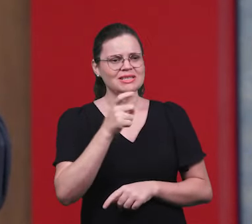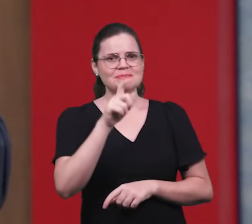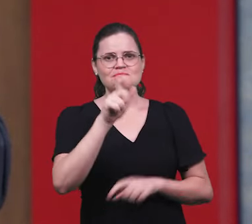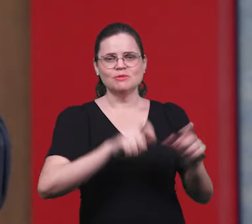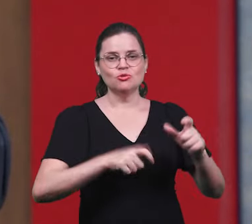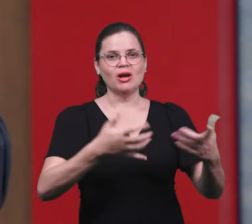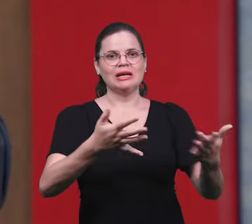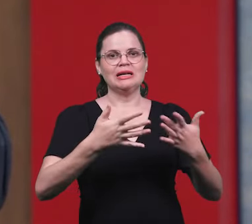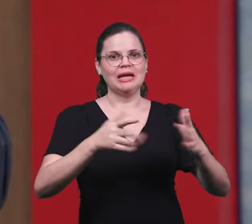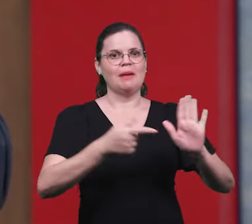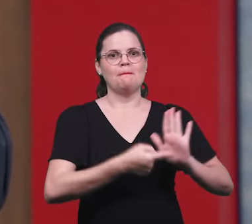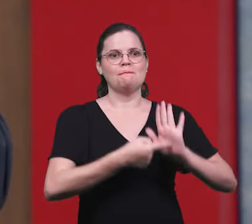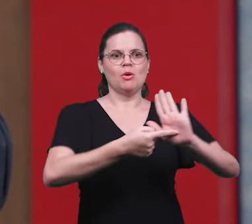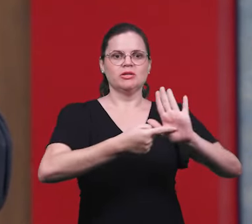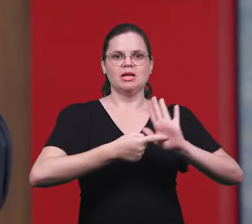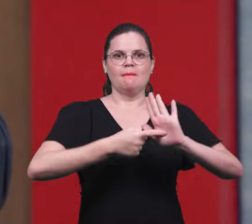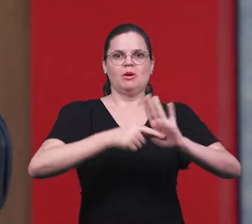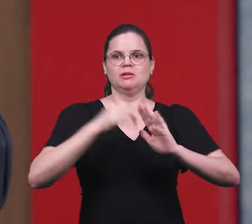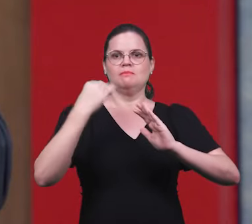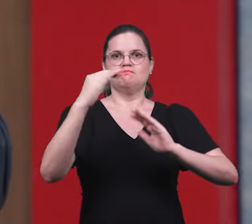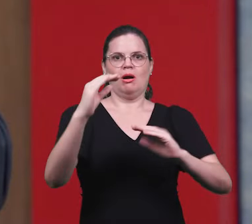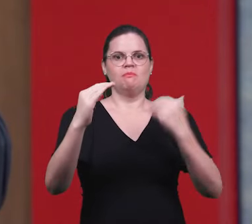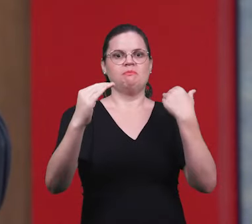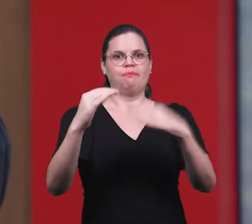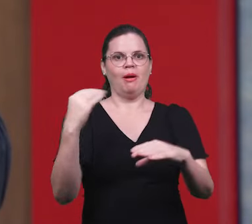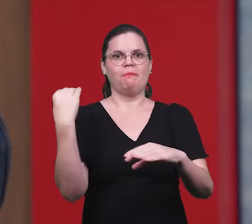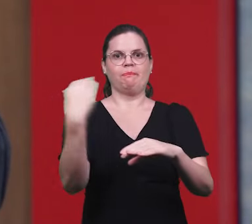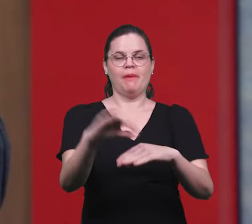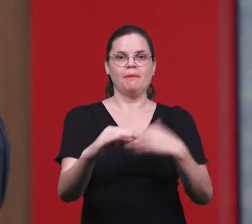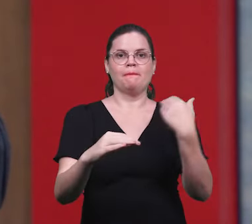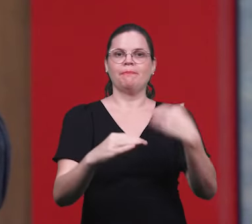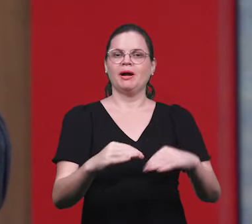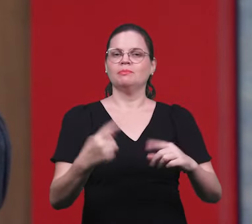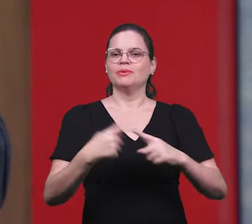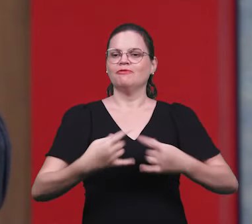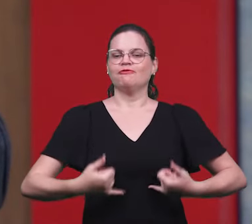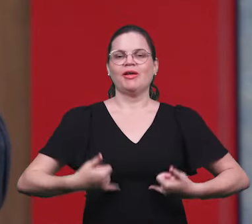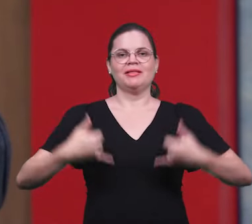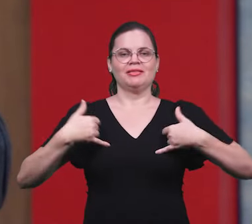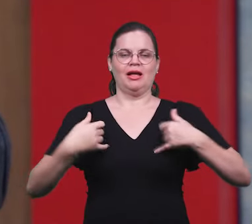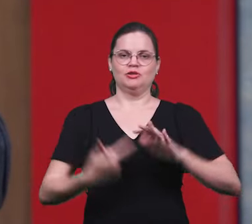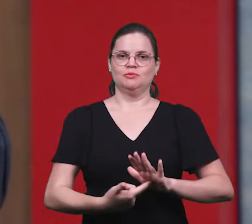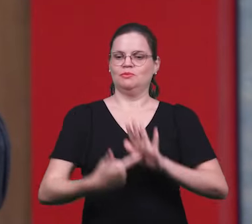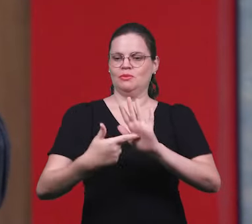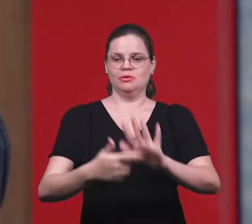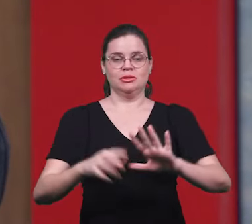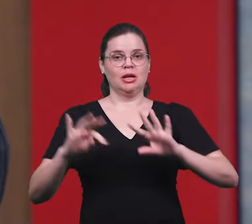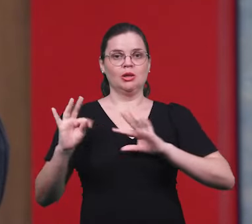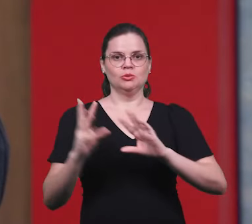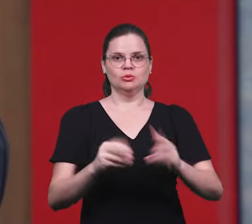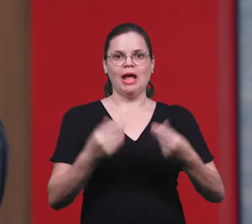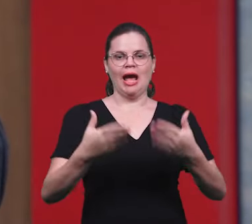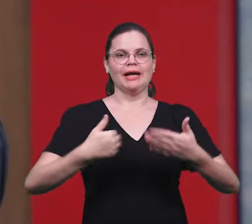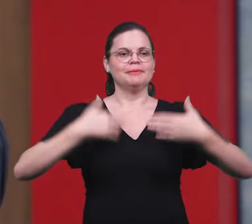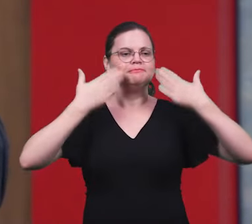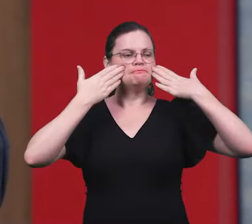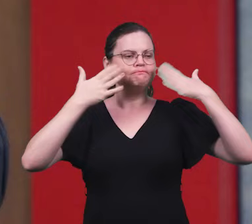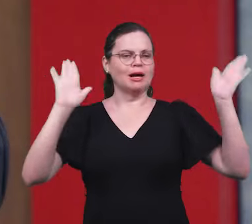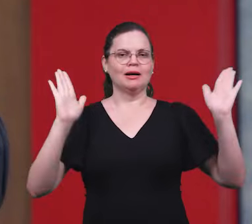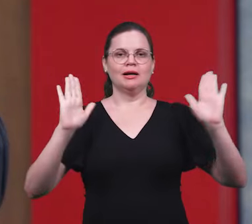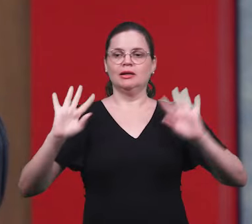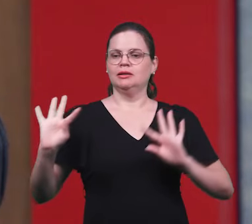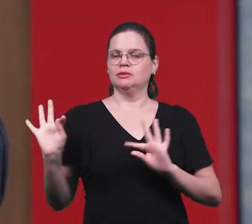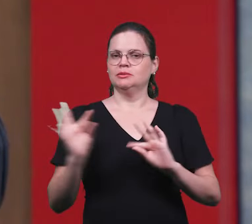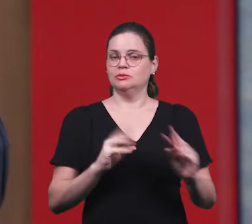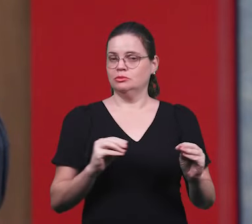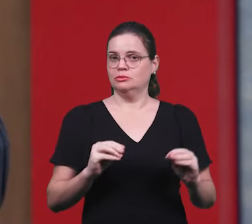exposição. As pessoas estão, por vaidade, as pessoas acabam se expondo muito.